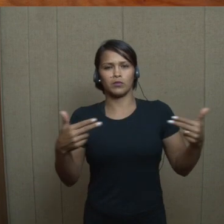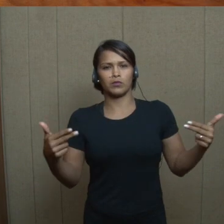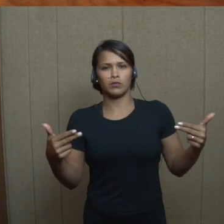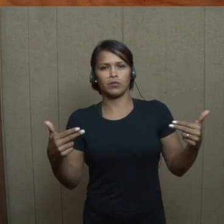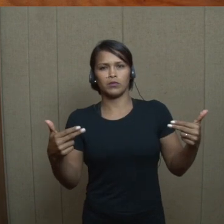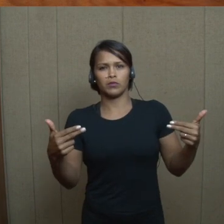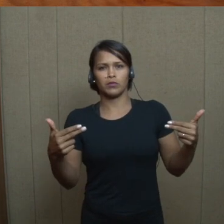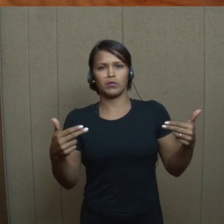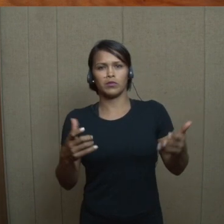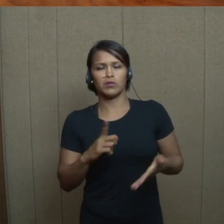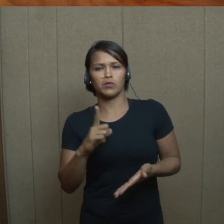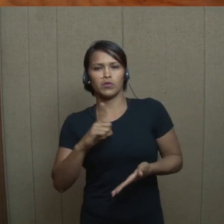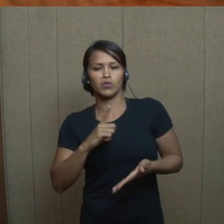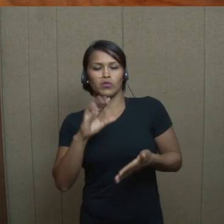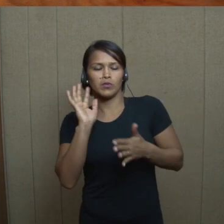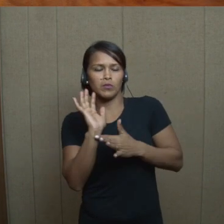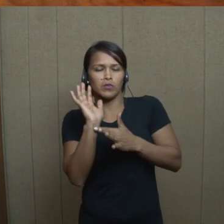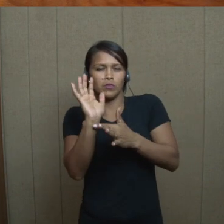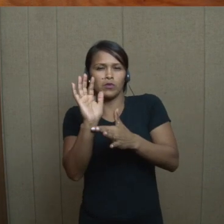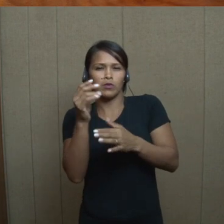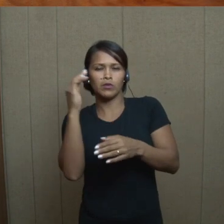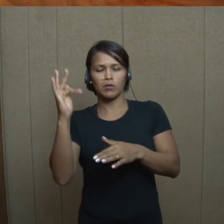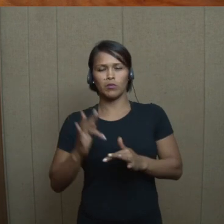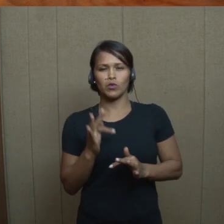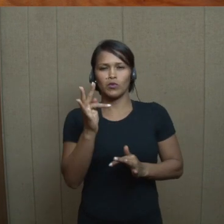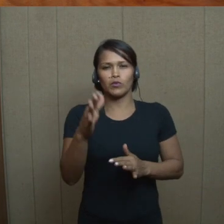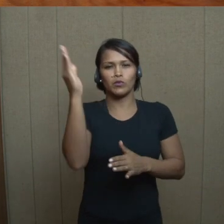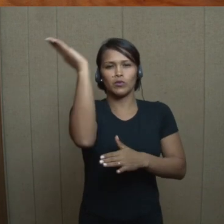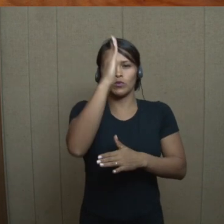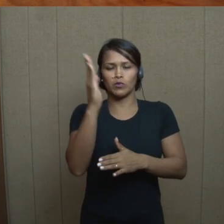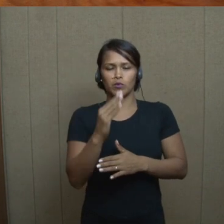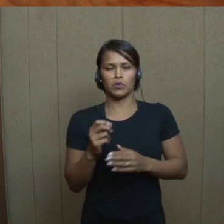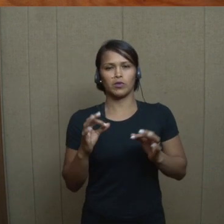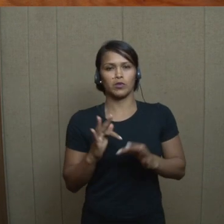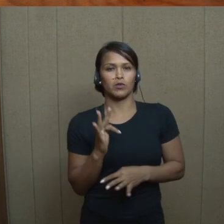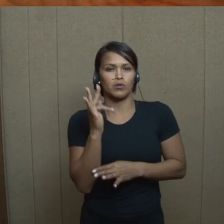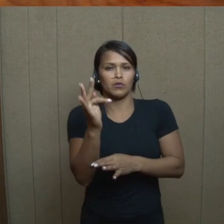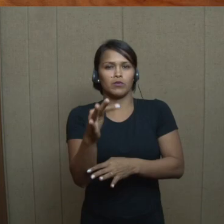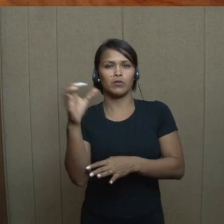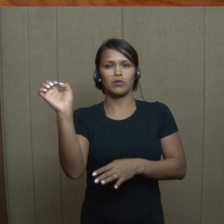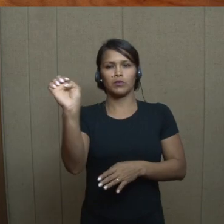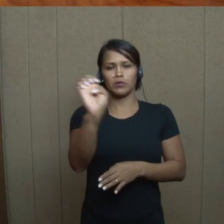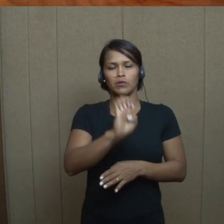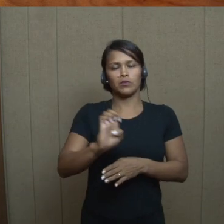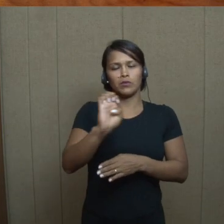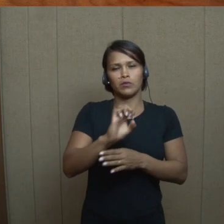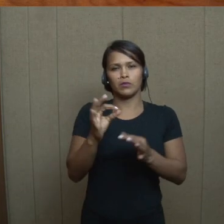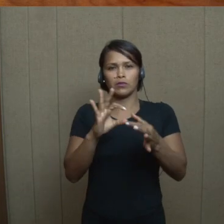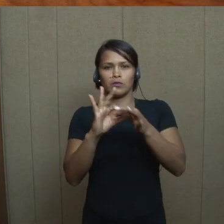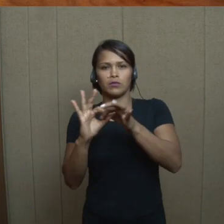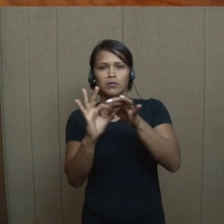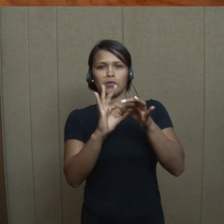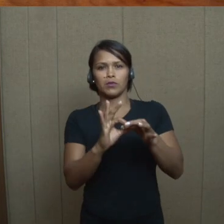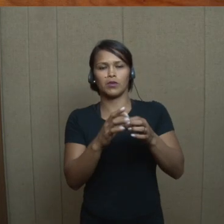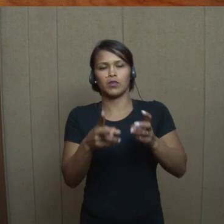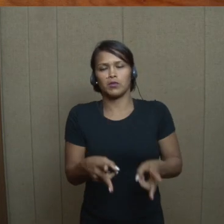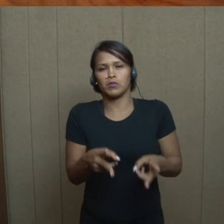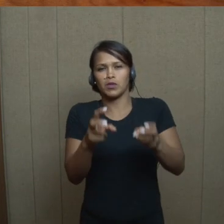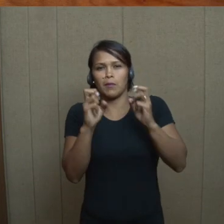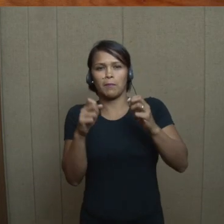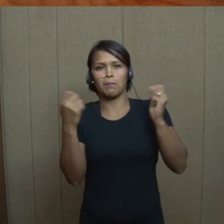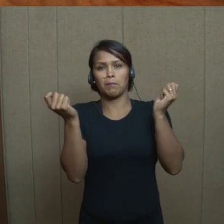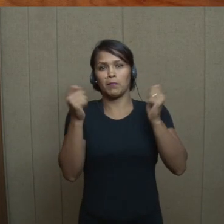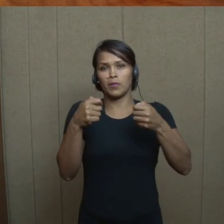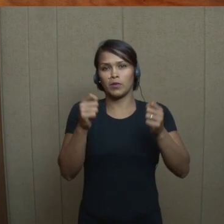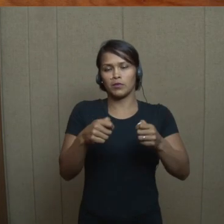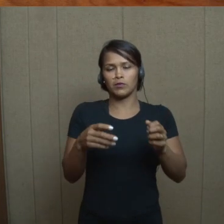temos que encarar para o futuro do Brasil e o futuro da União Europeia. E se nós formos capazes de fazer muitos deles em